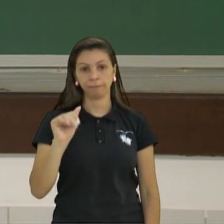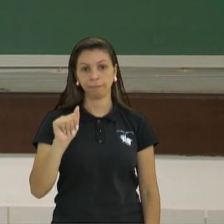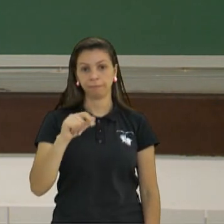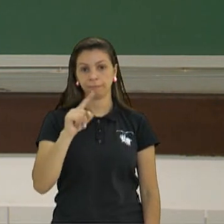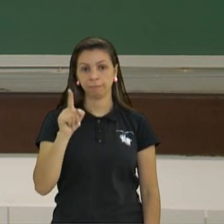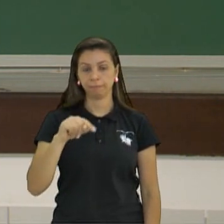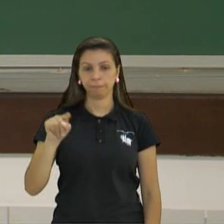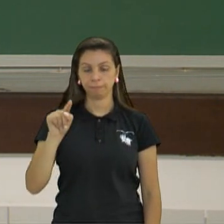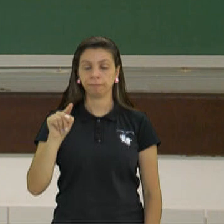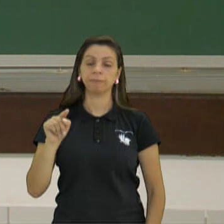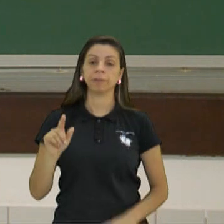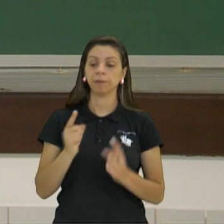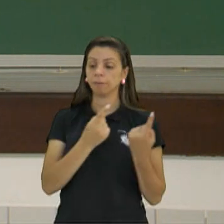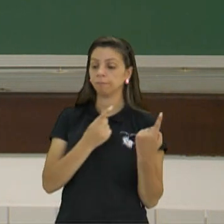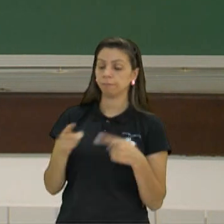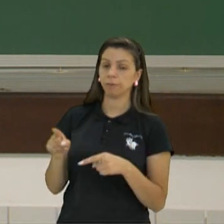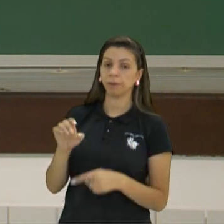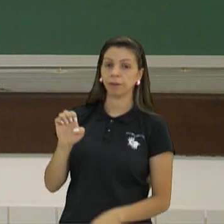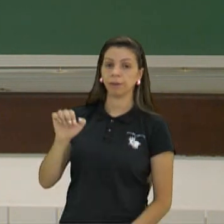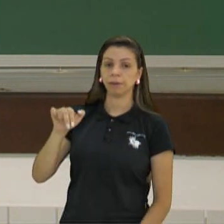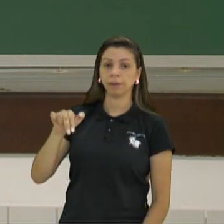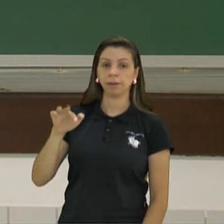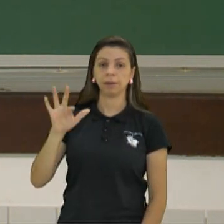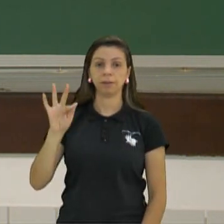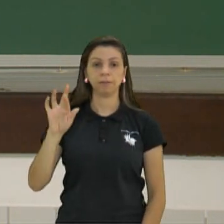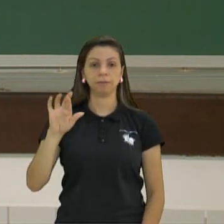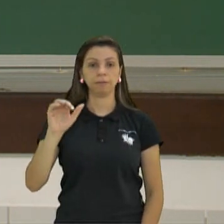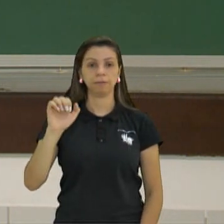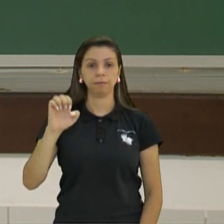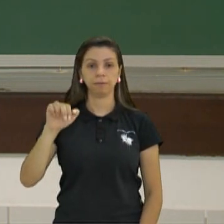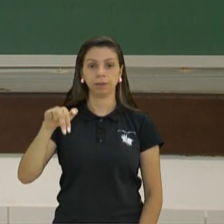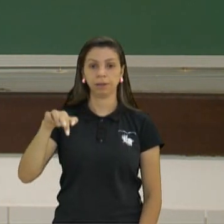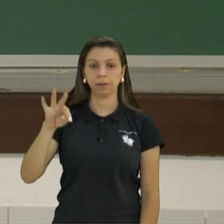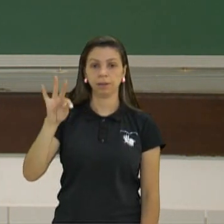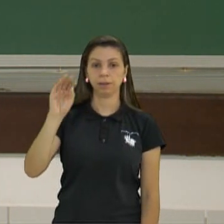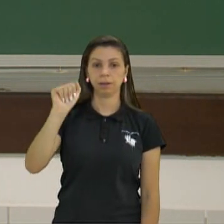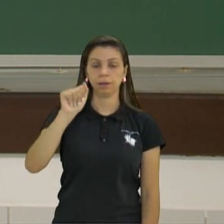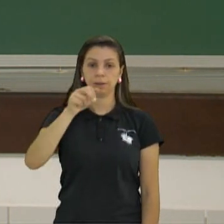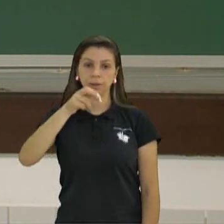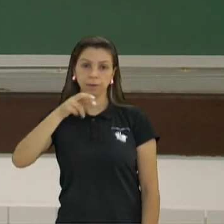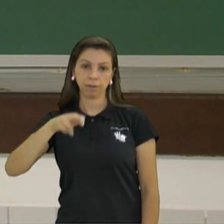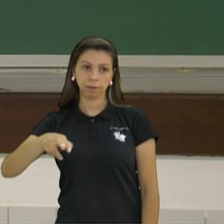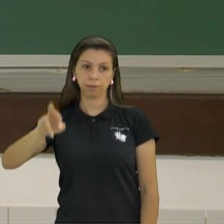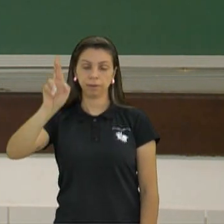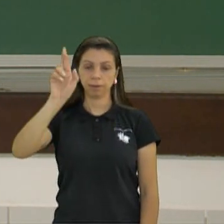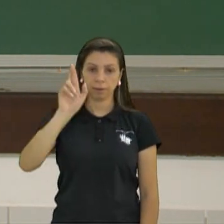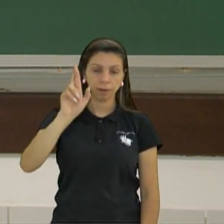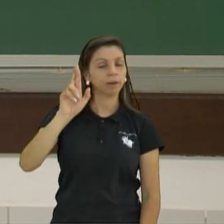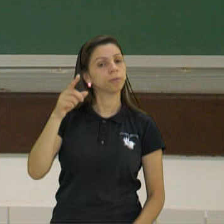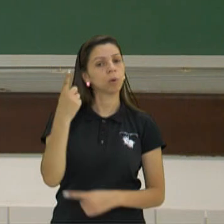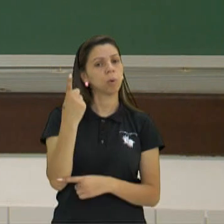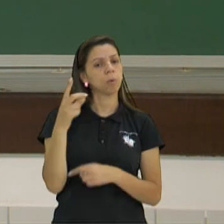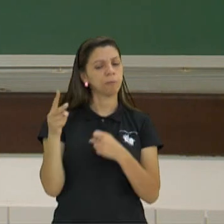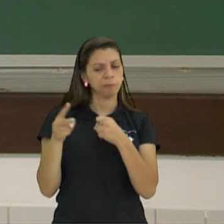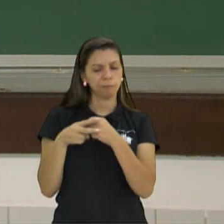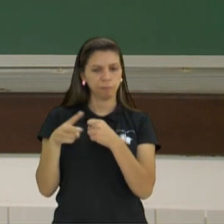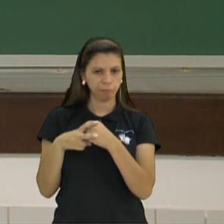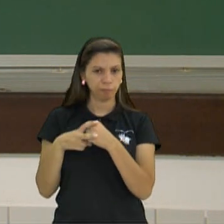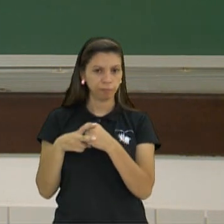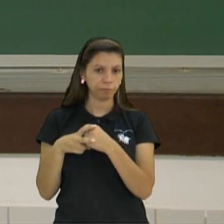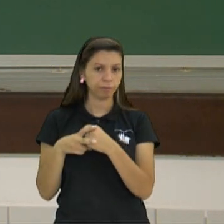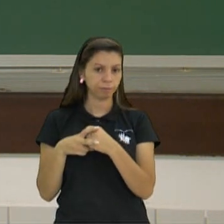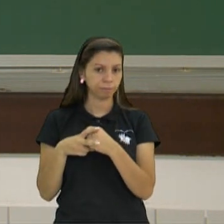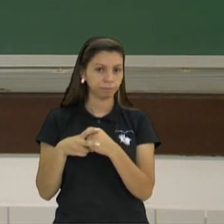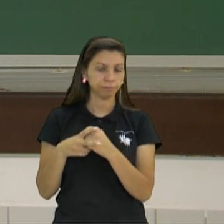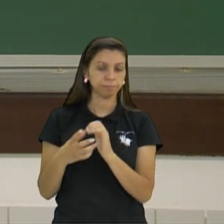verbo enfrentar. Ou seja, período simples porque tem um verbo, nós sabemos que essa não é.